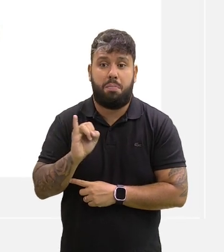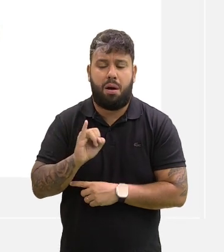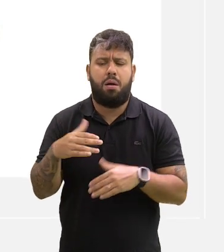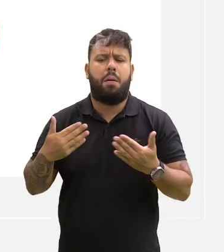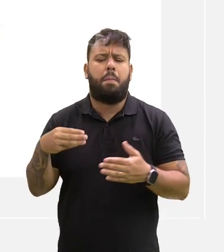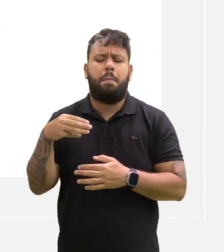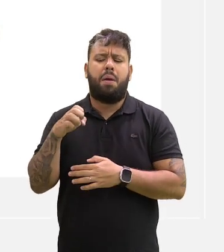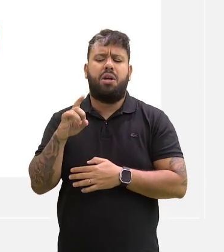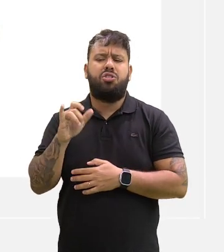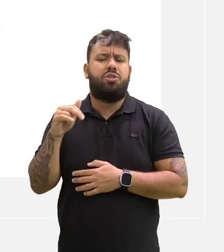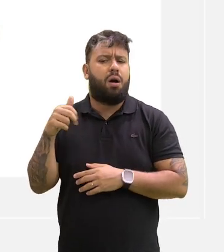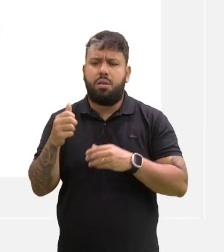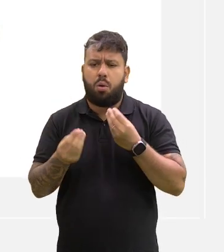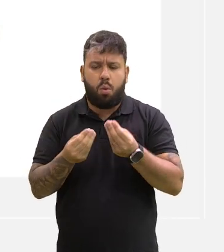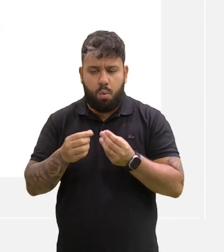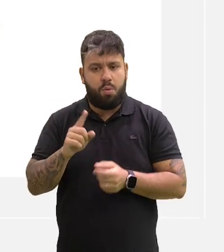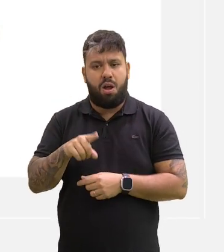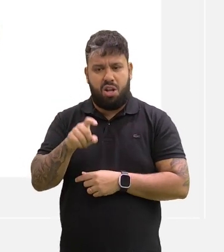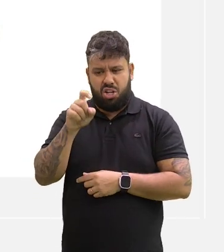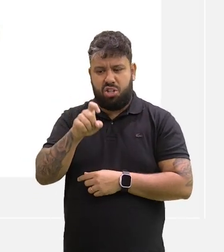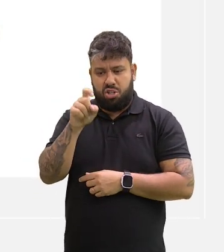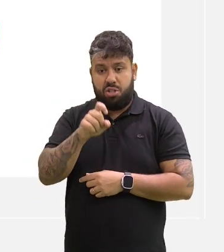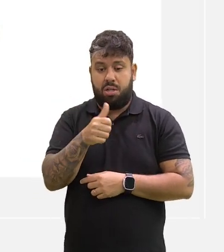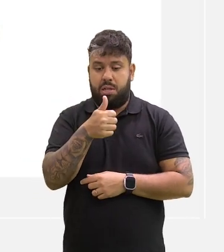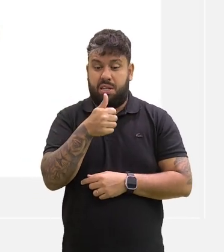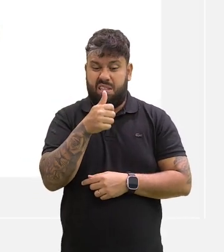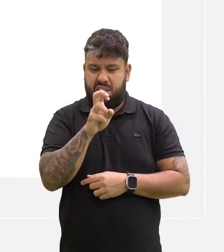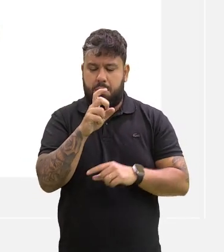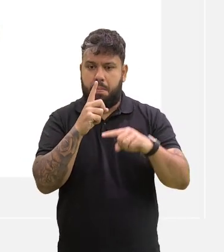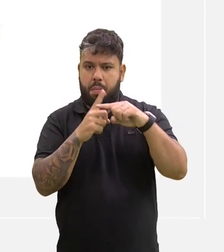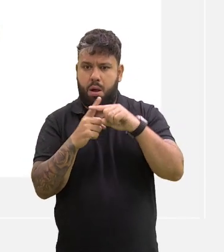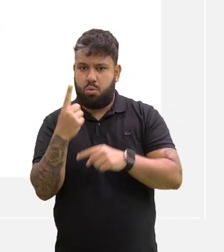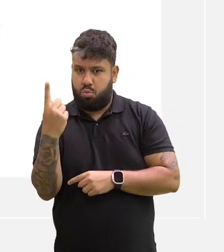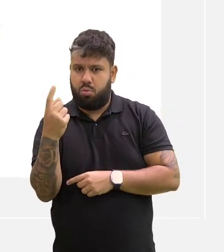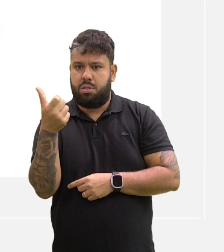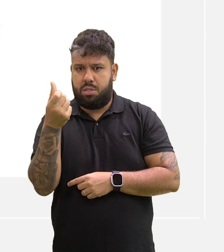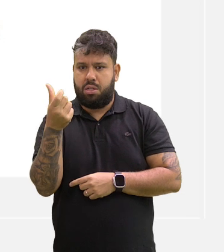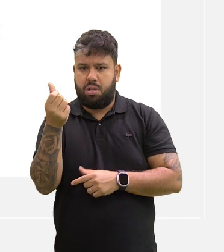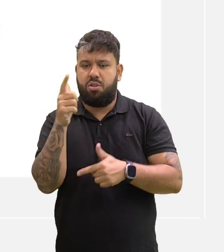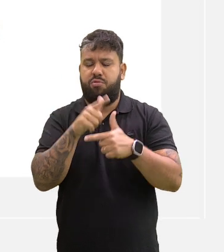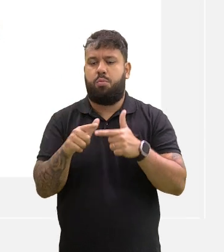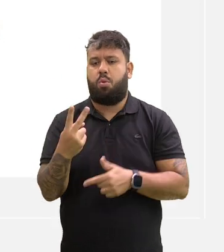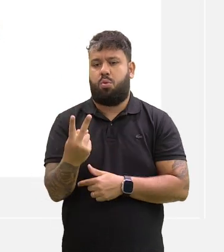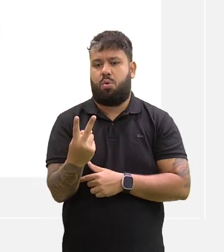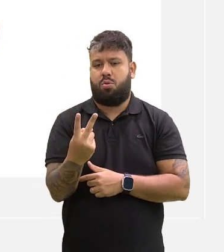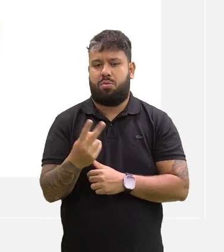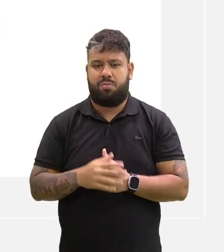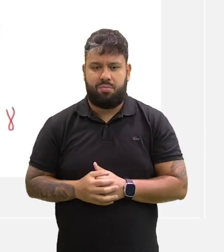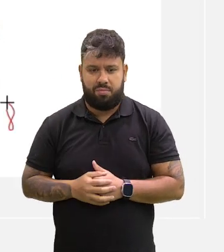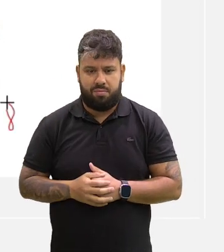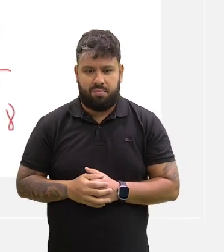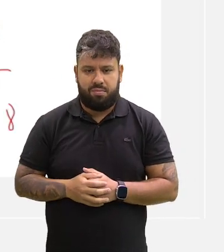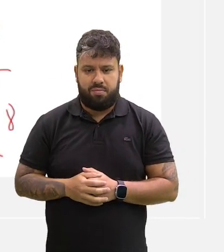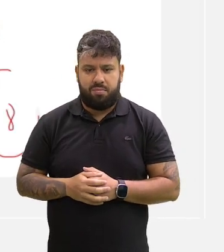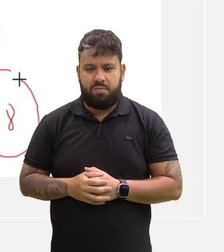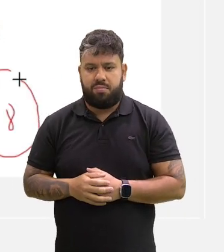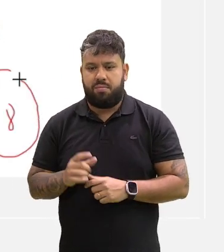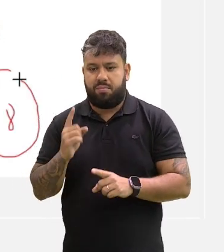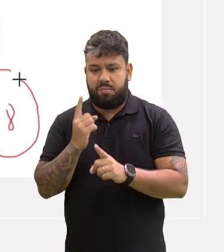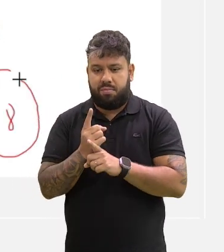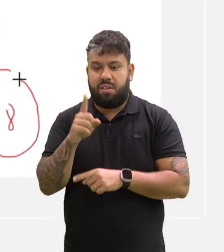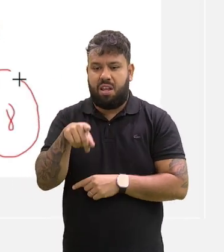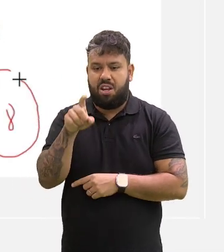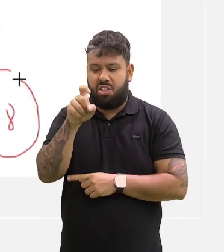nesse caso é o x, 15 mais 1, 16, dividido por 2. Então a mediana é o x, 8, ou